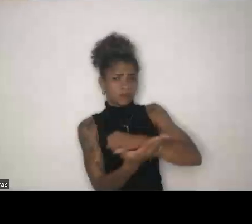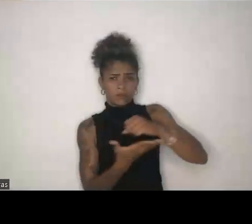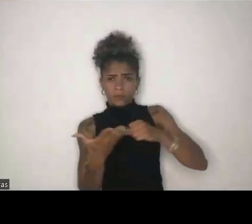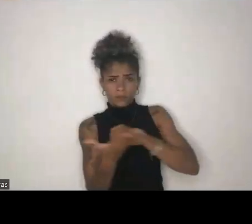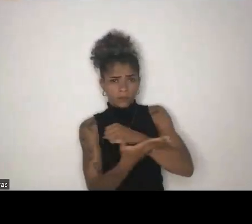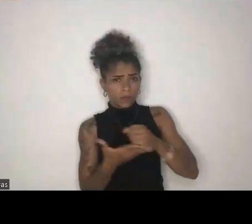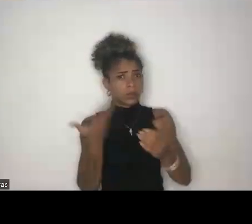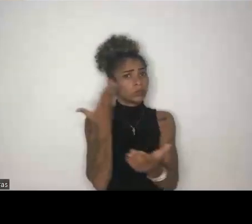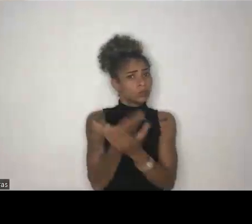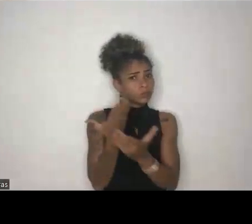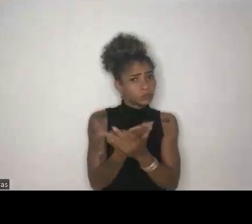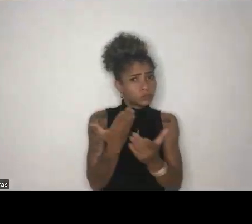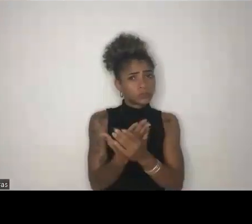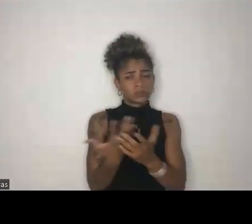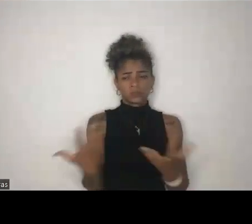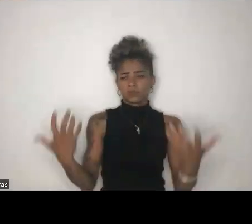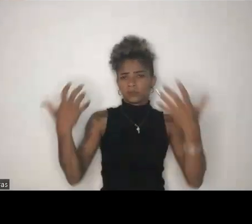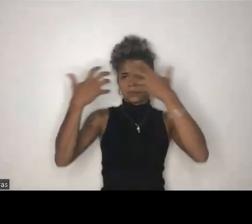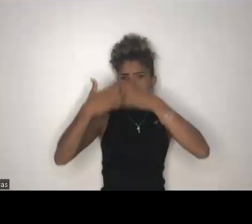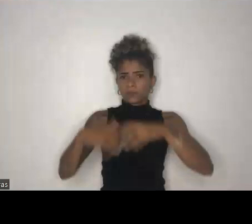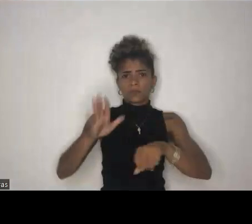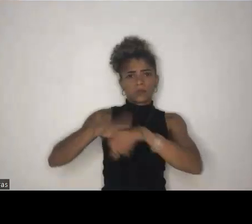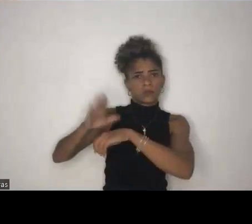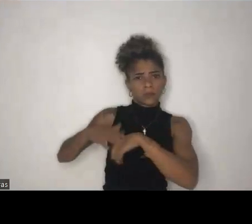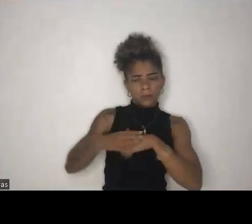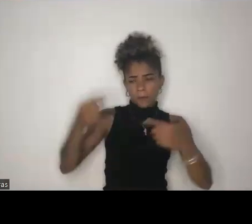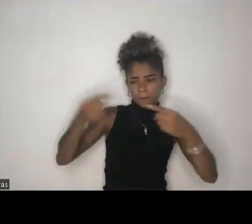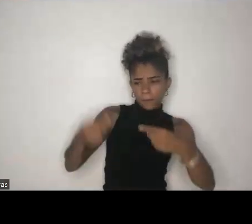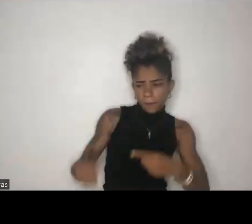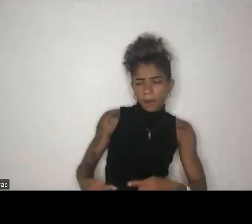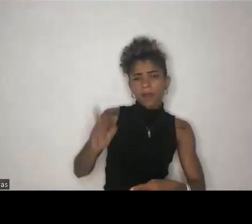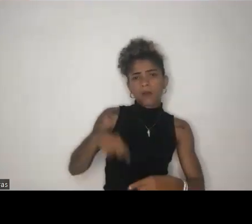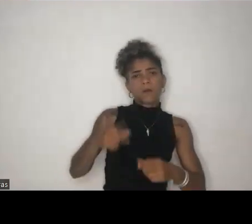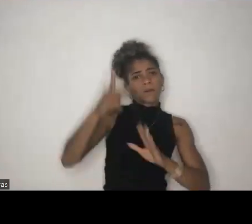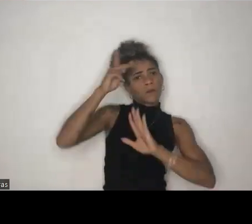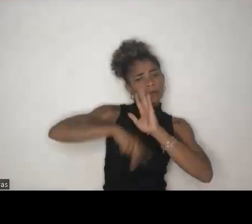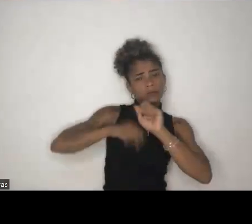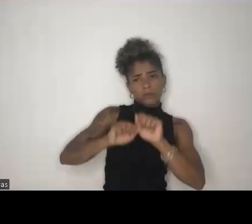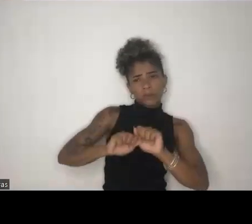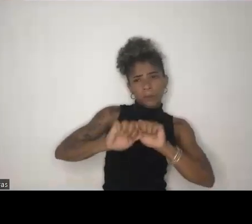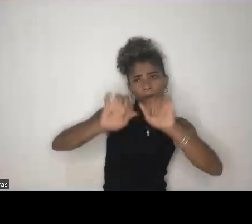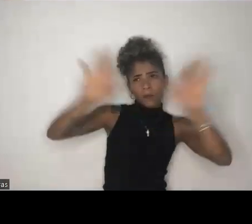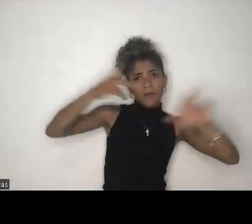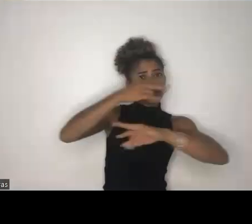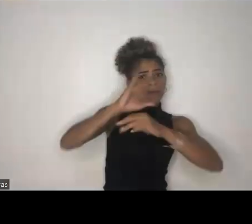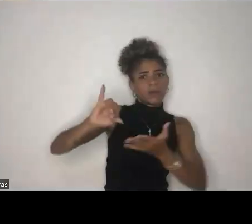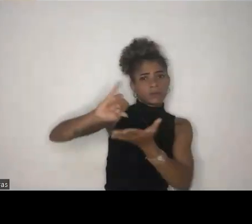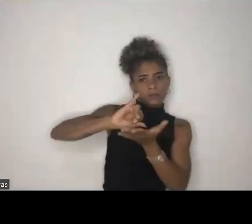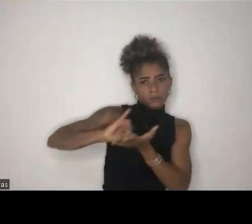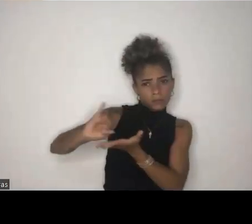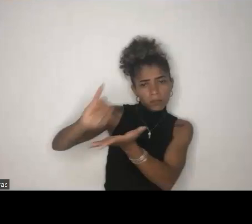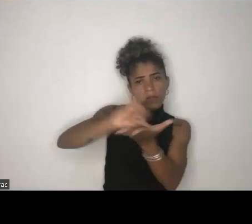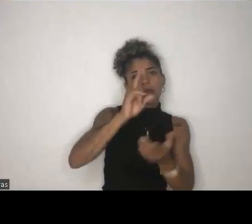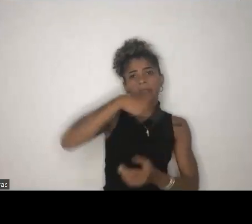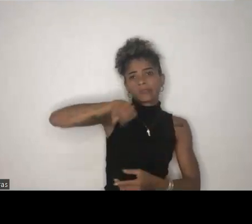em estudos assim as interfaces do cliente aqui os projetos de expansão Nacional de várias capitais que a gente desenhou